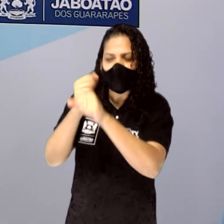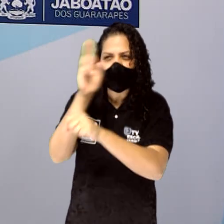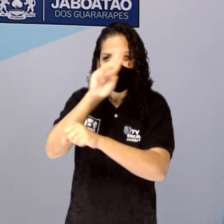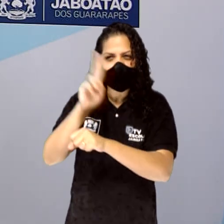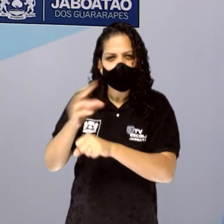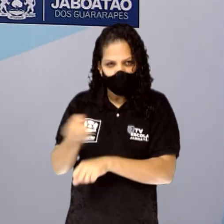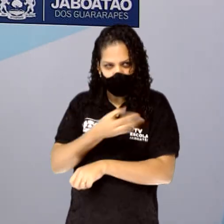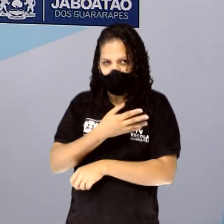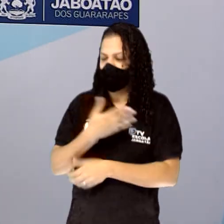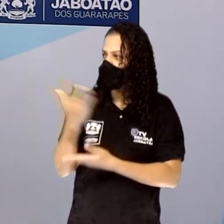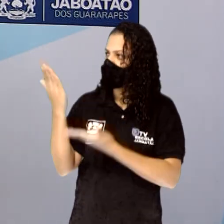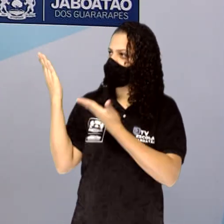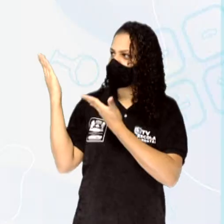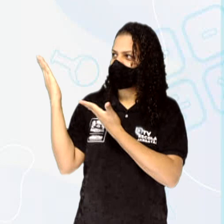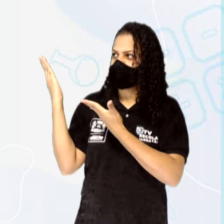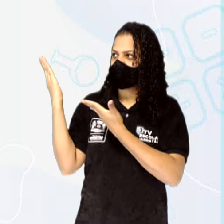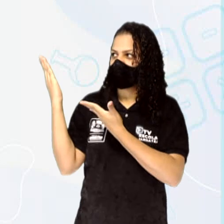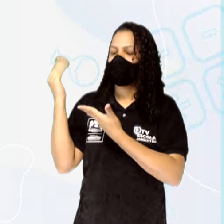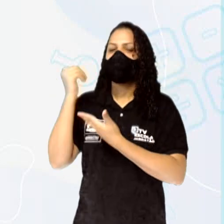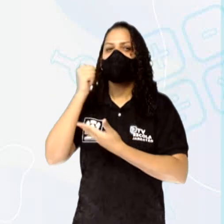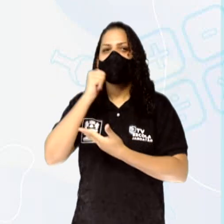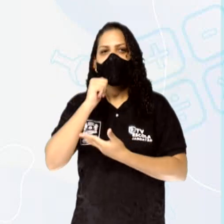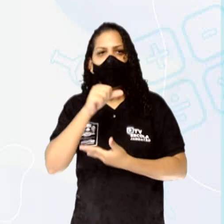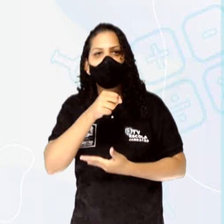aprendeu. Grandmother,